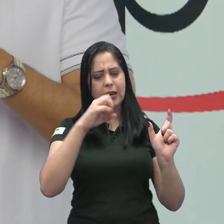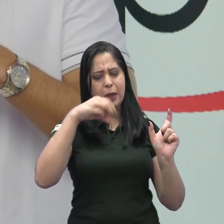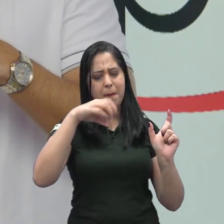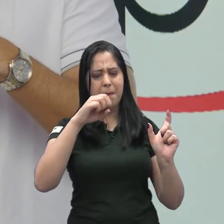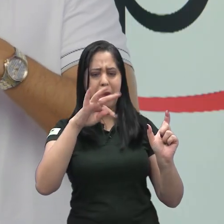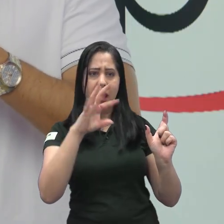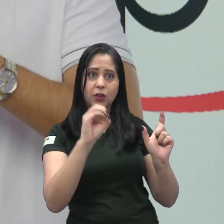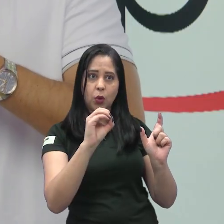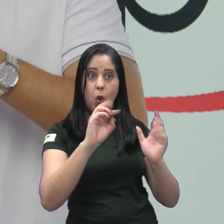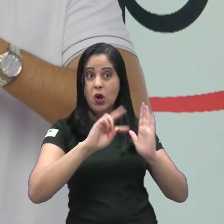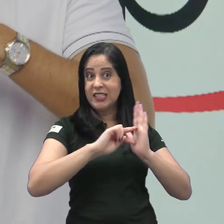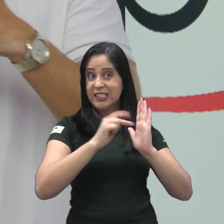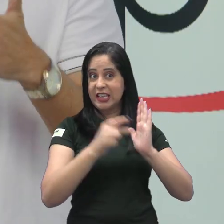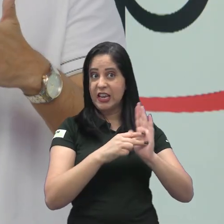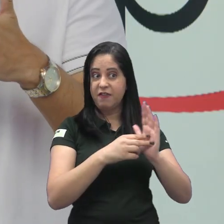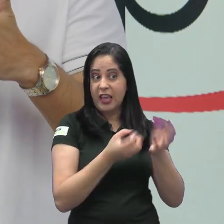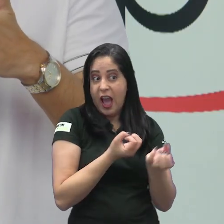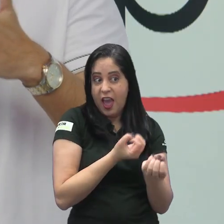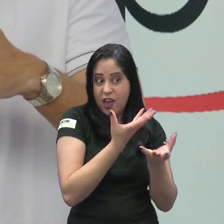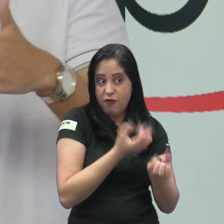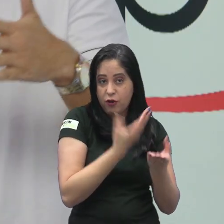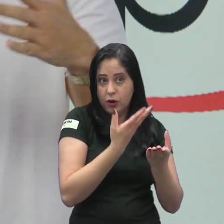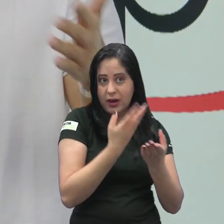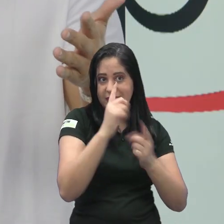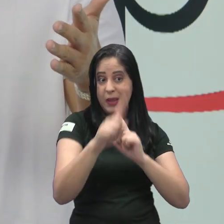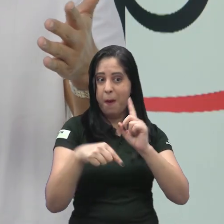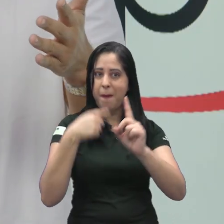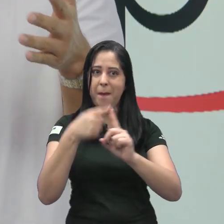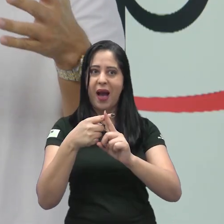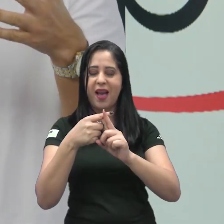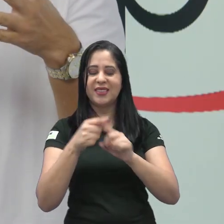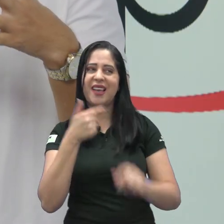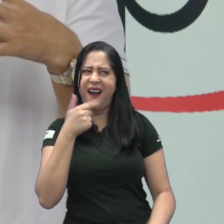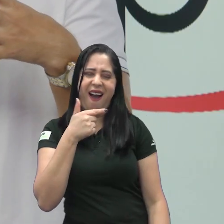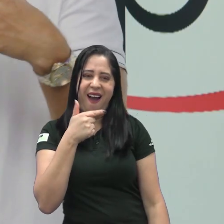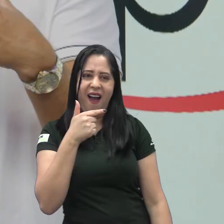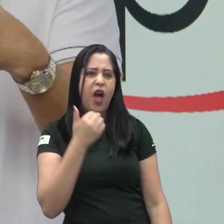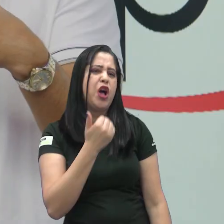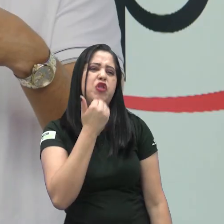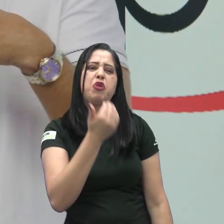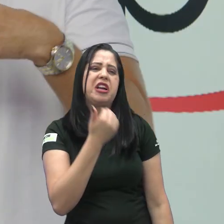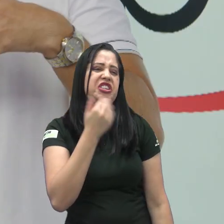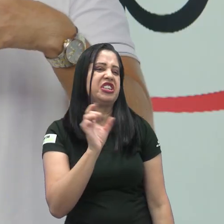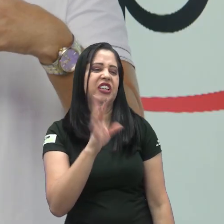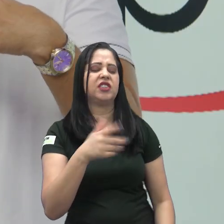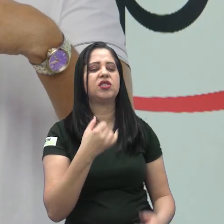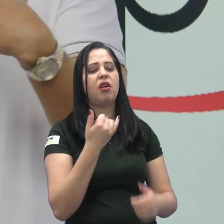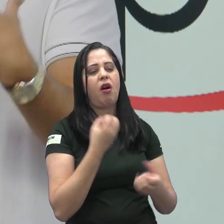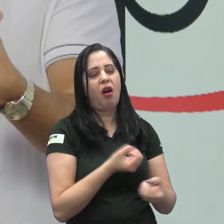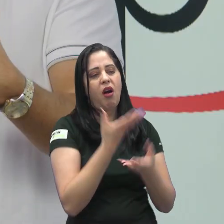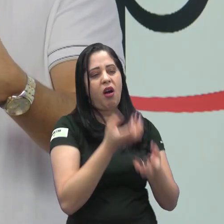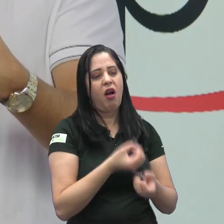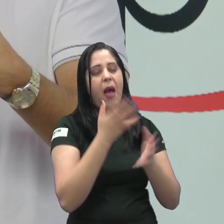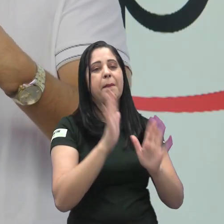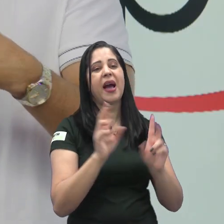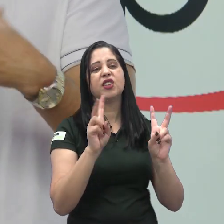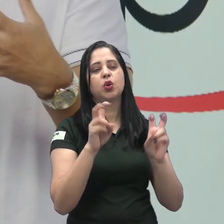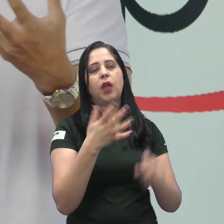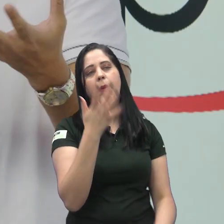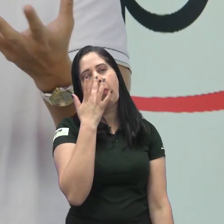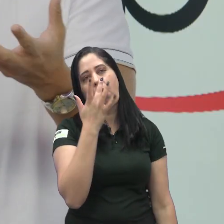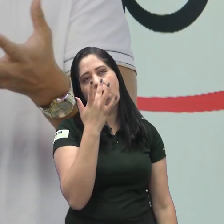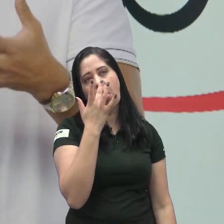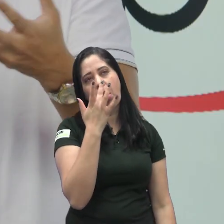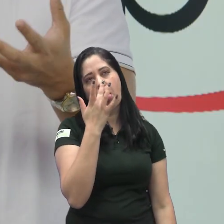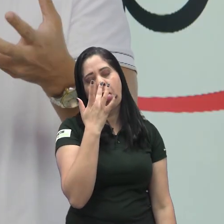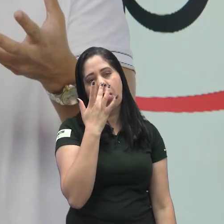justamente levar no seu conteúdo informação mais entretenimento. Não adianta ser só informativo e ser um conteúdo chato. E também